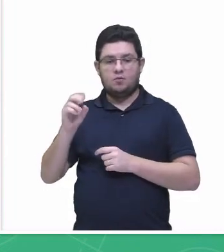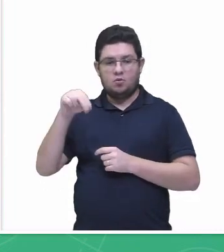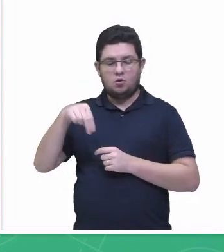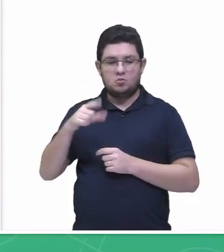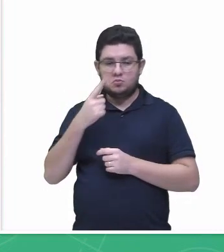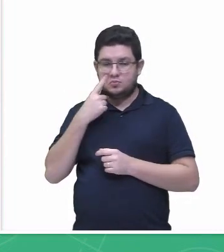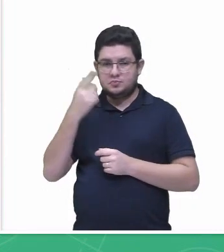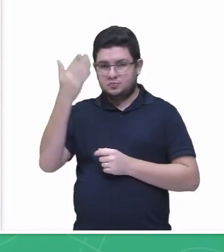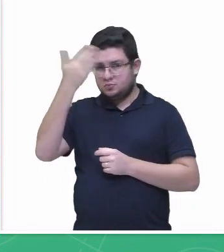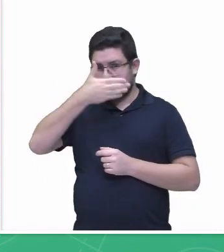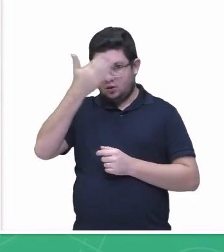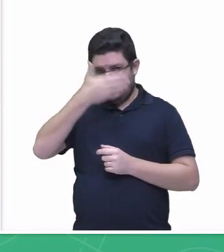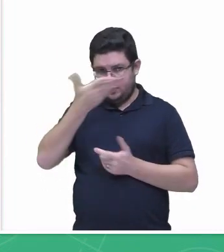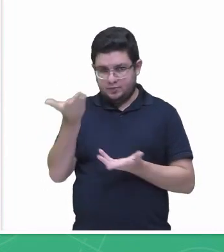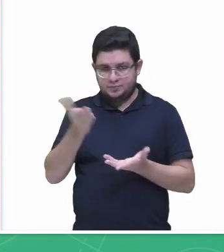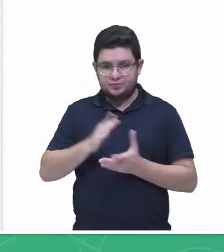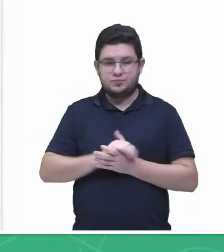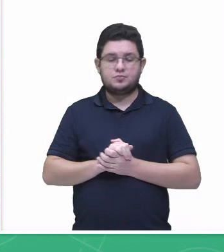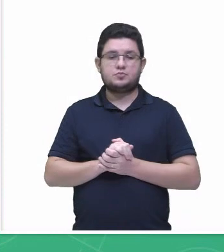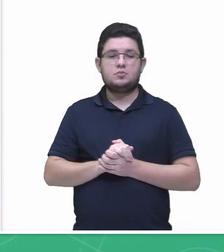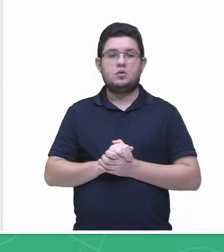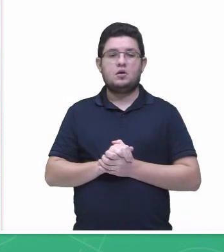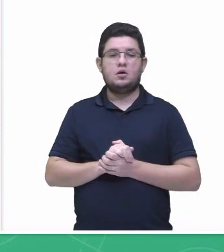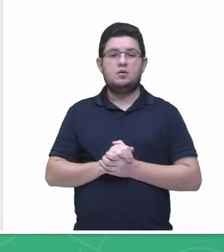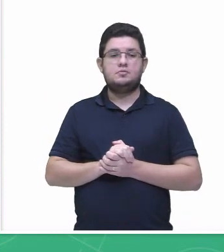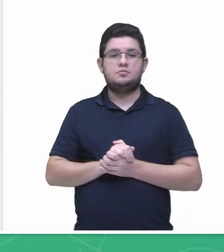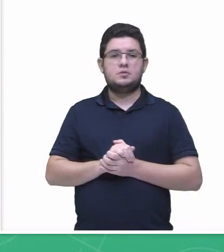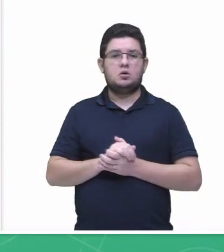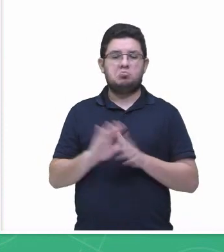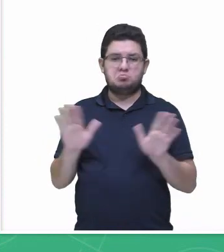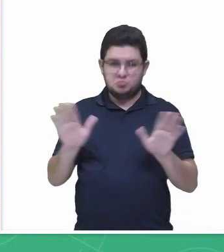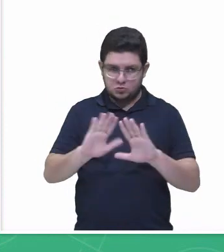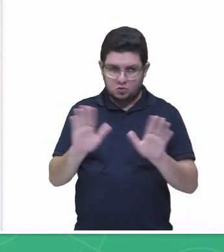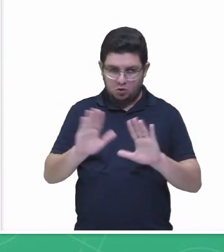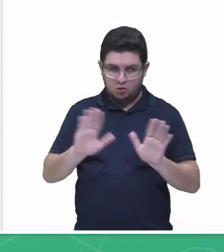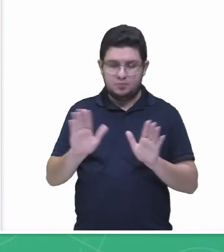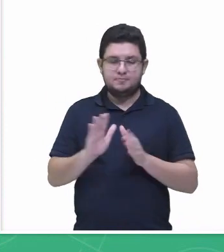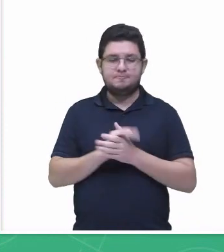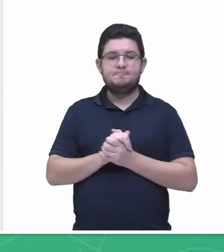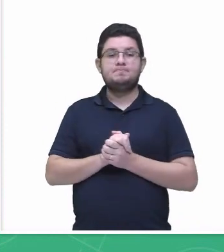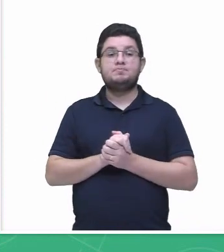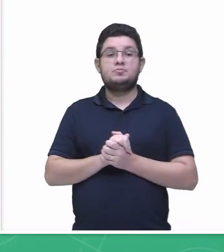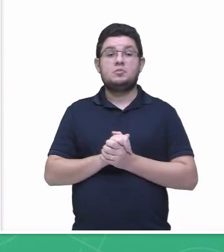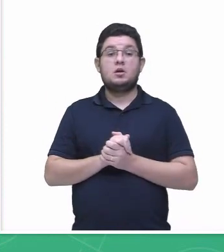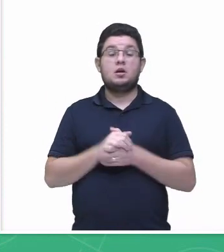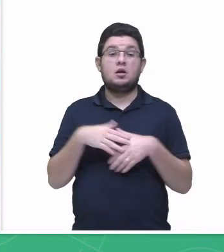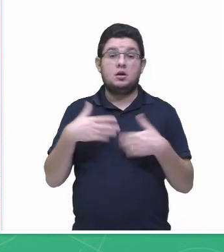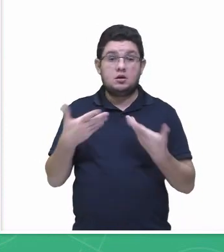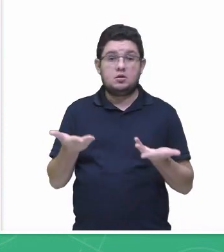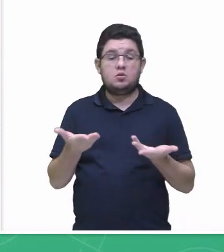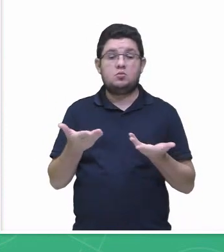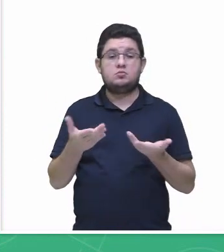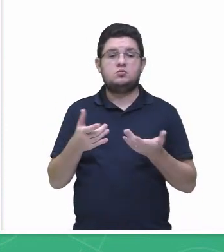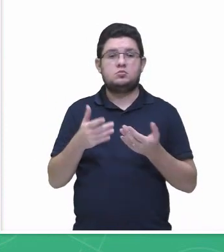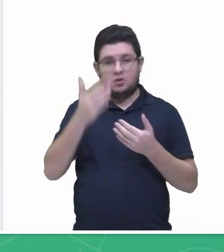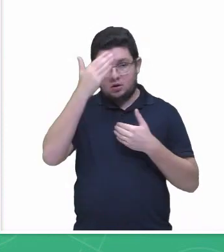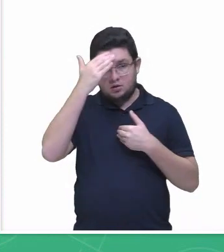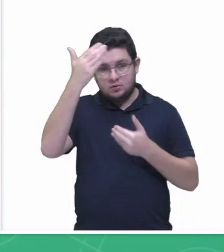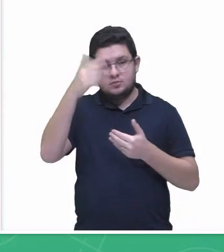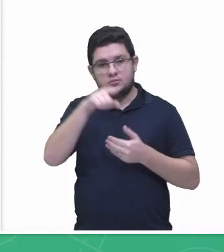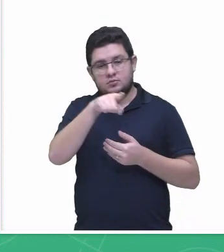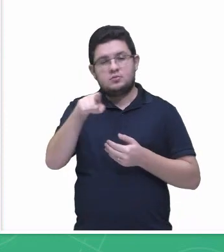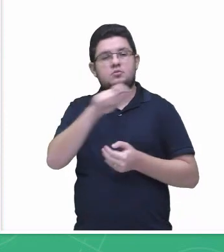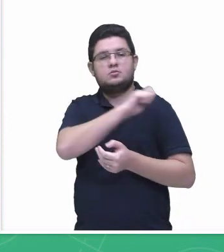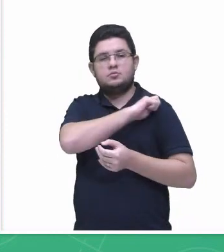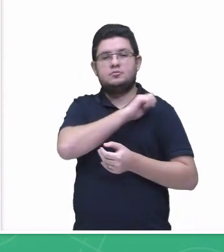não aparece, né? Não apareceu aqui pra gente a resposta do Madison. Bom, acredito que sejam só esses, né? Então,